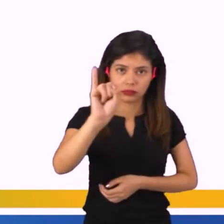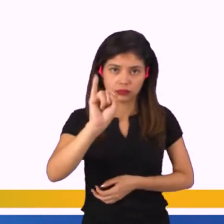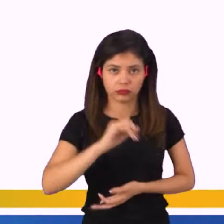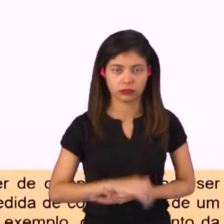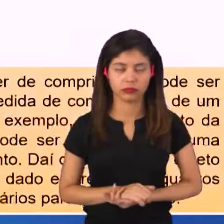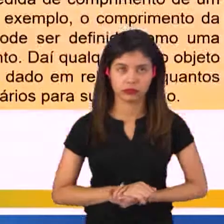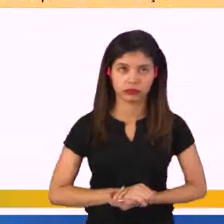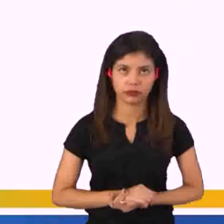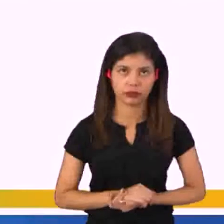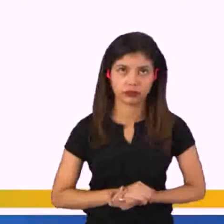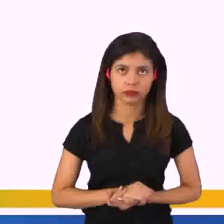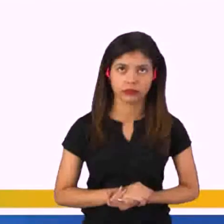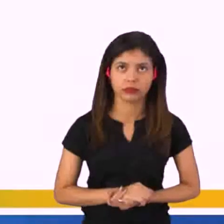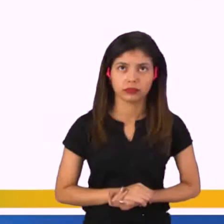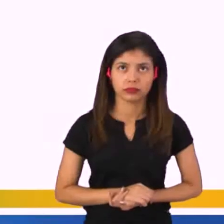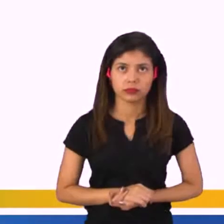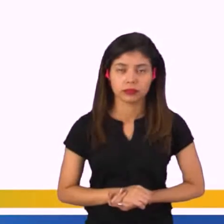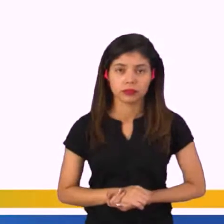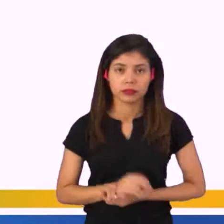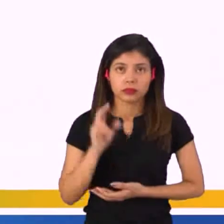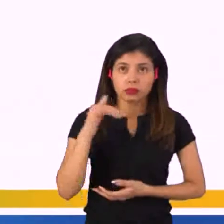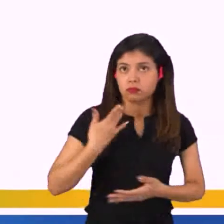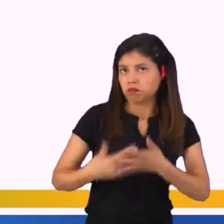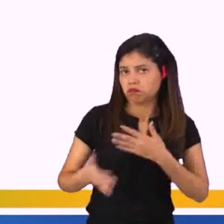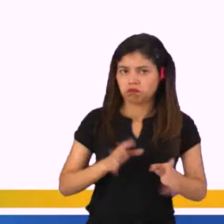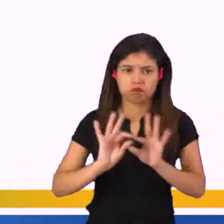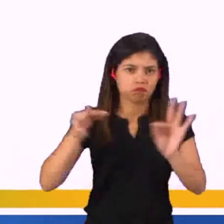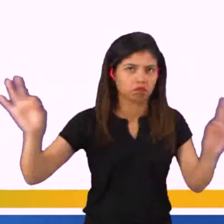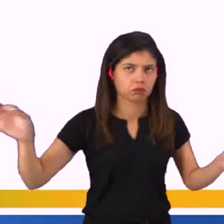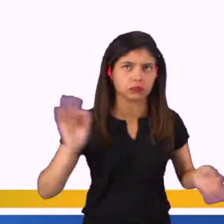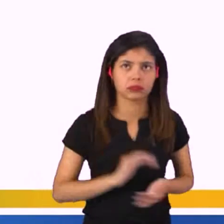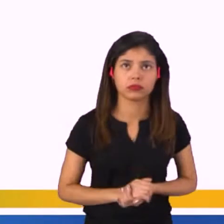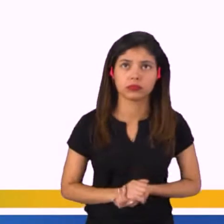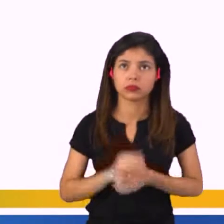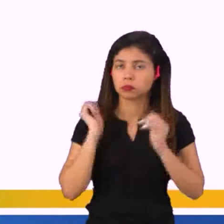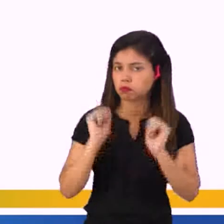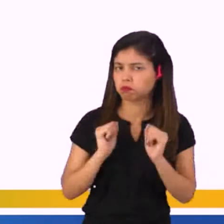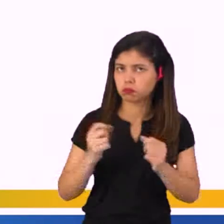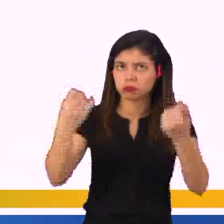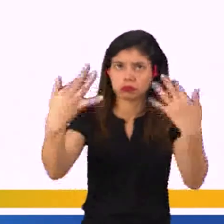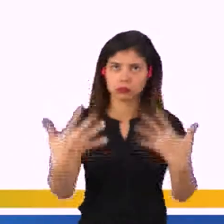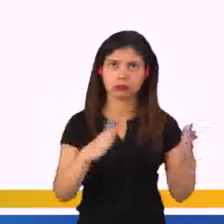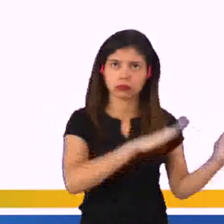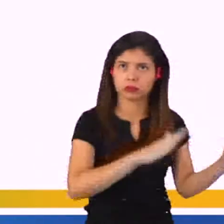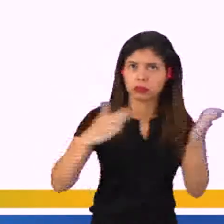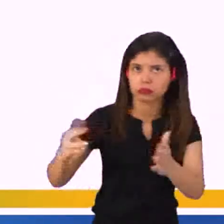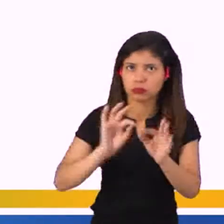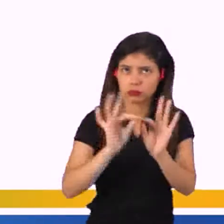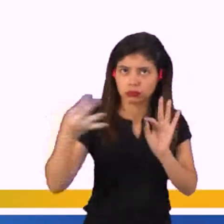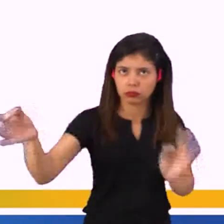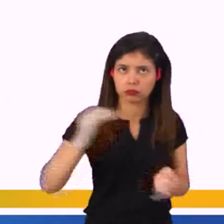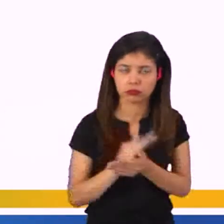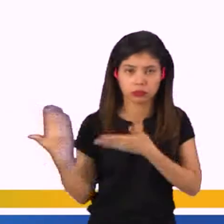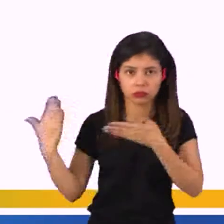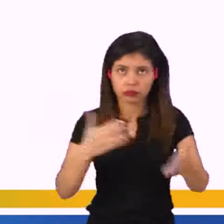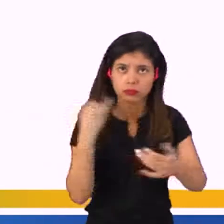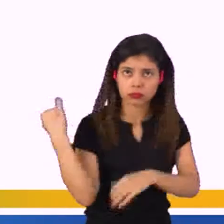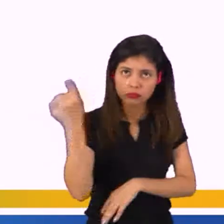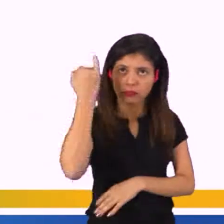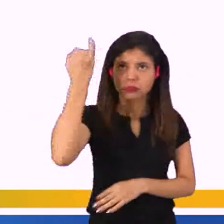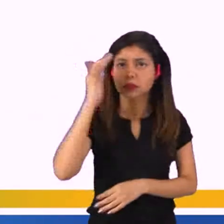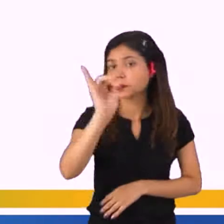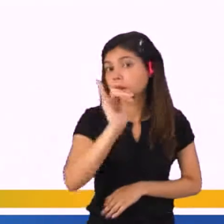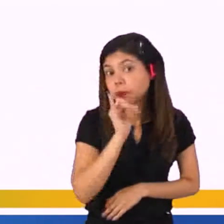como SI. Então, uma unidade qualquer de comprimento, ela pode ser definida a partir da medida de comprimento de um